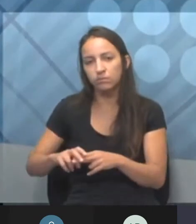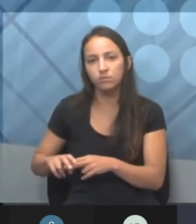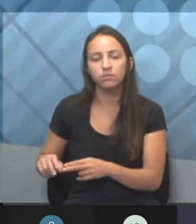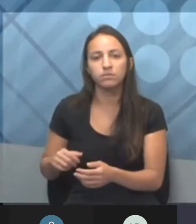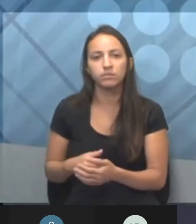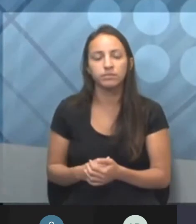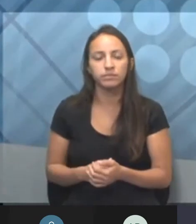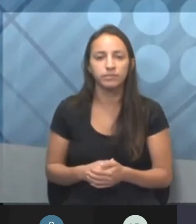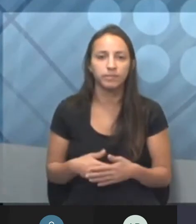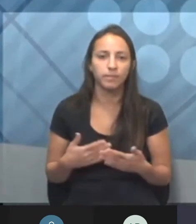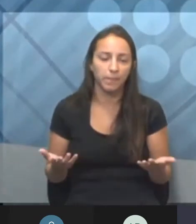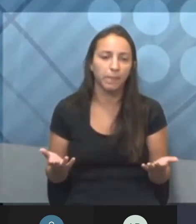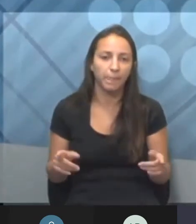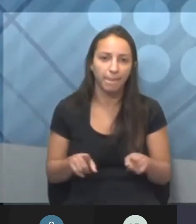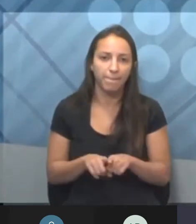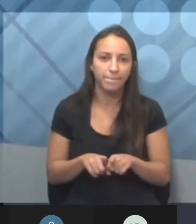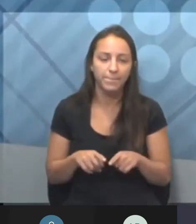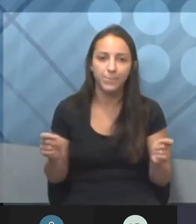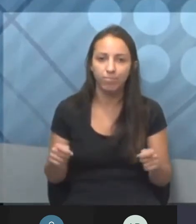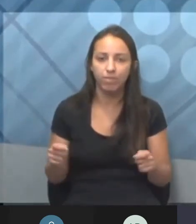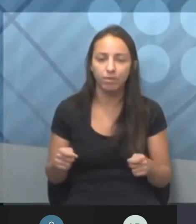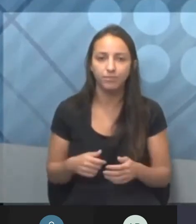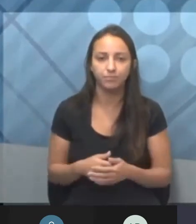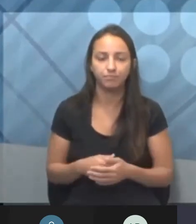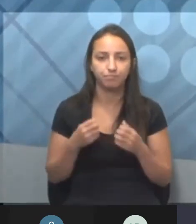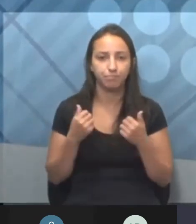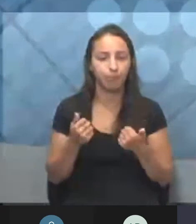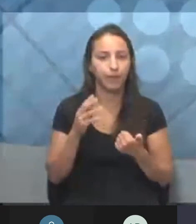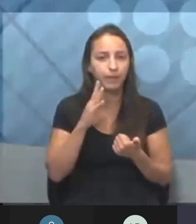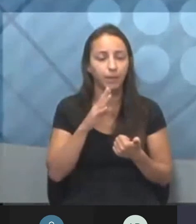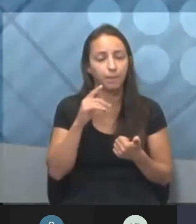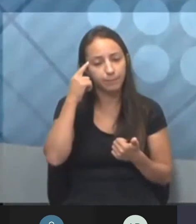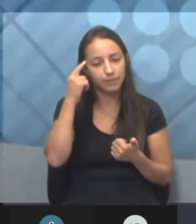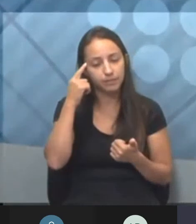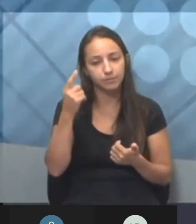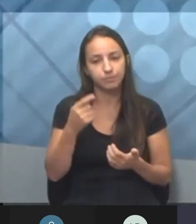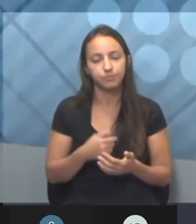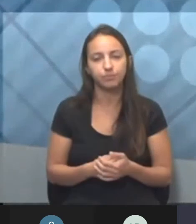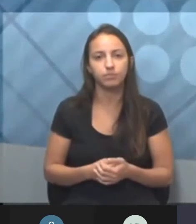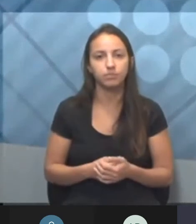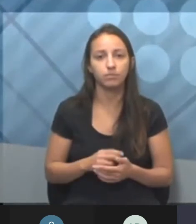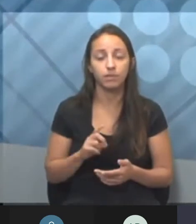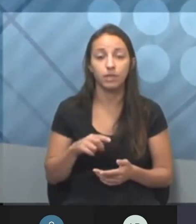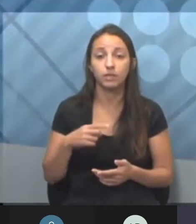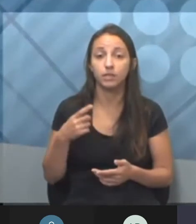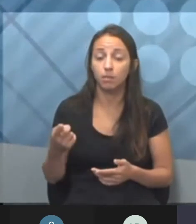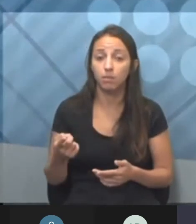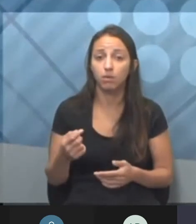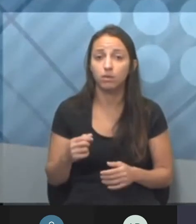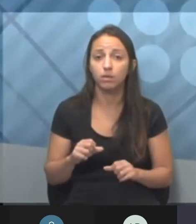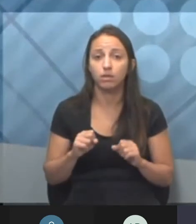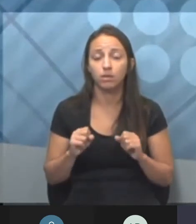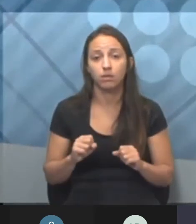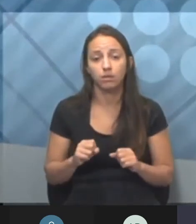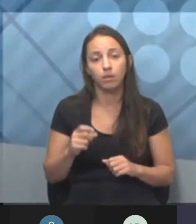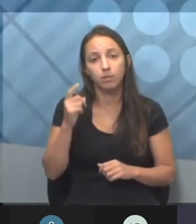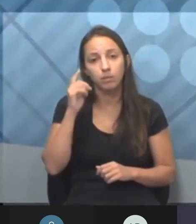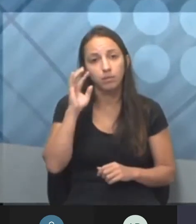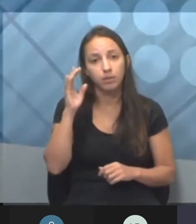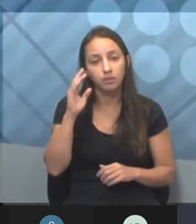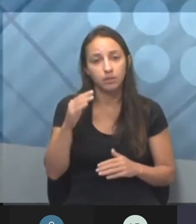se sentar. Então, isso também é bem bacana, tá? Pensa nisso também, porque depois, no passo seguinte, vai ser pensar nos